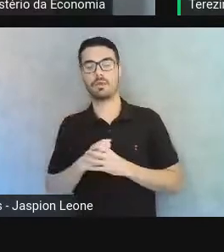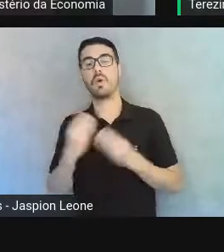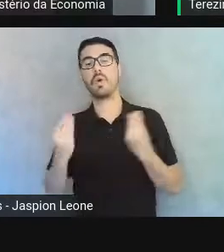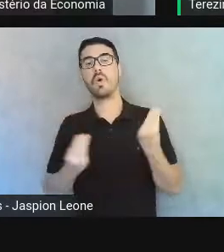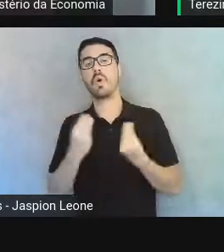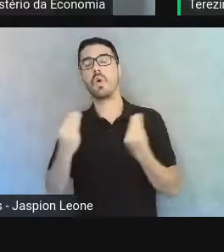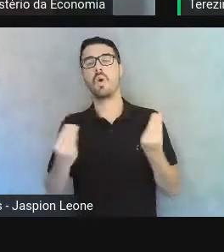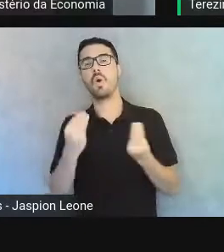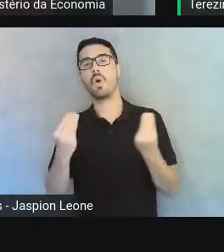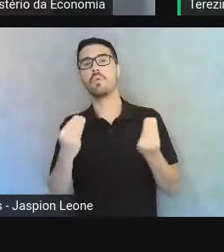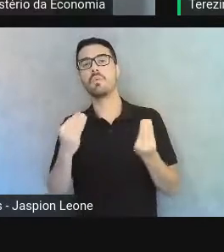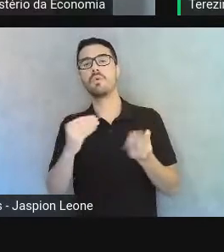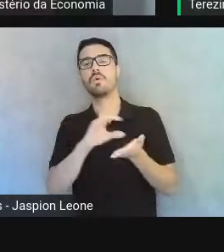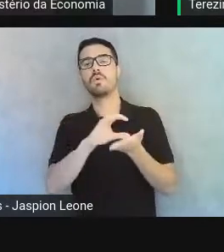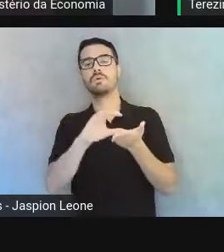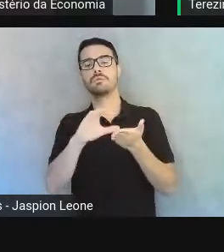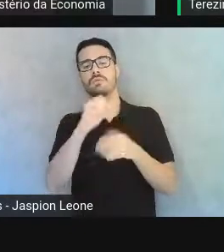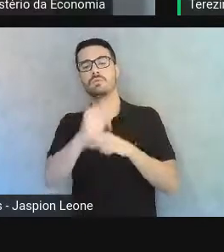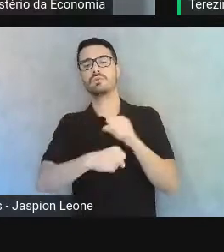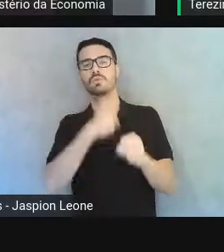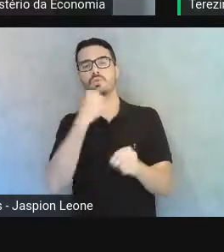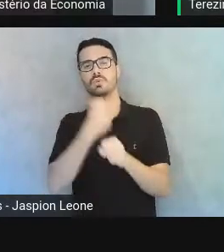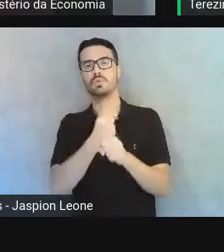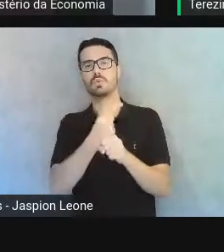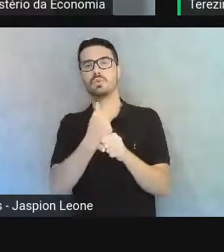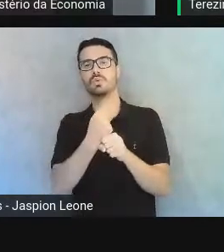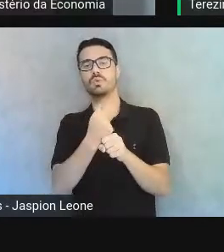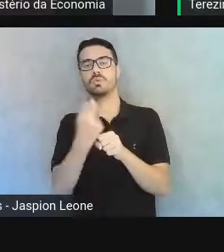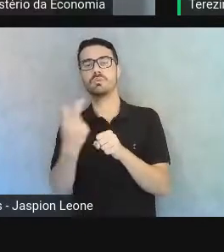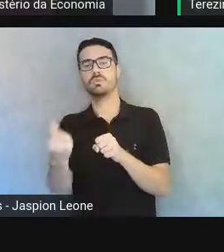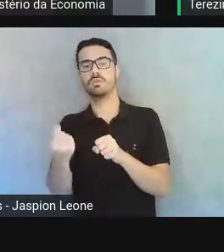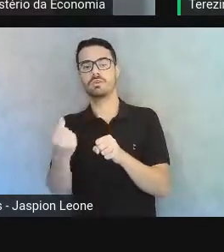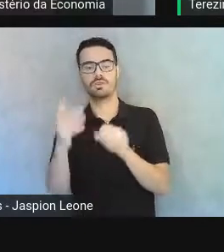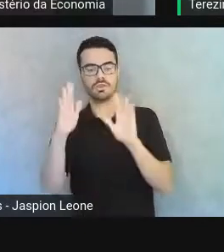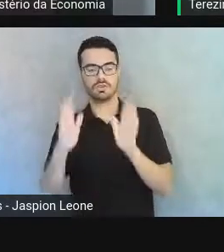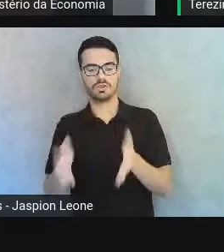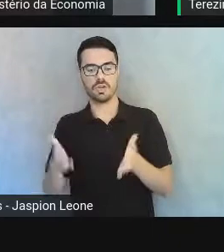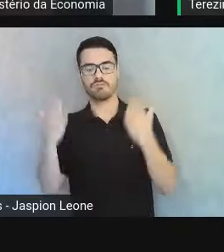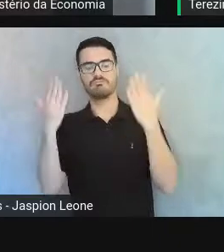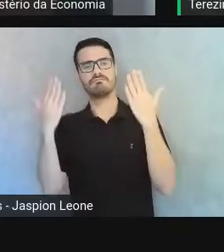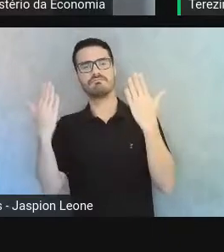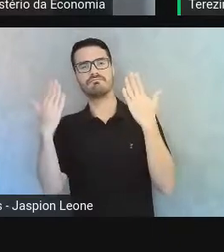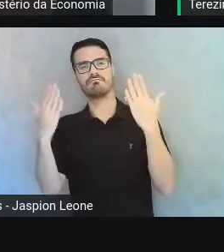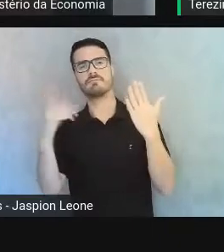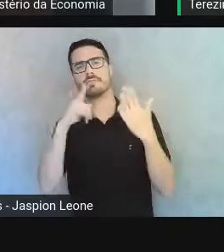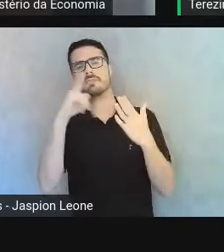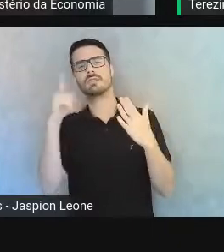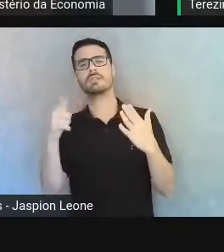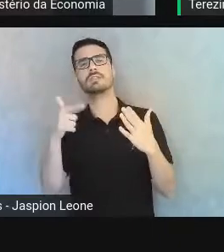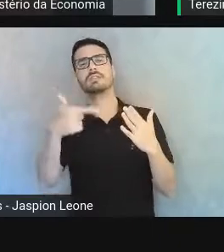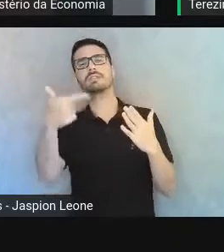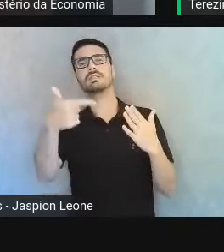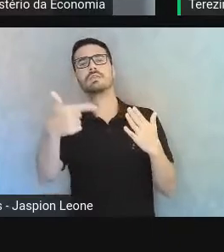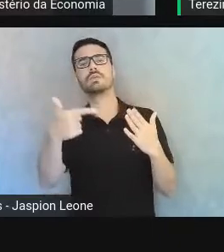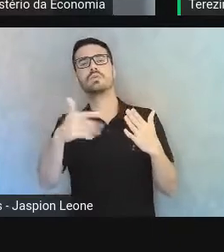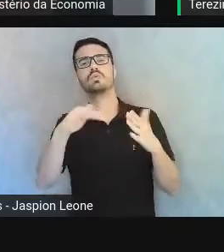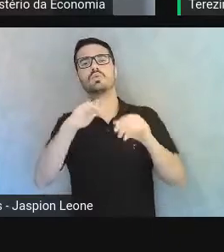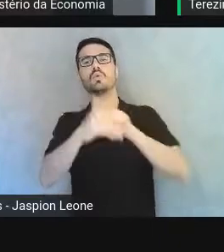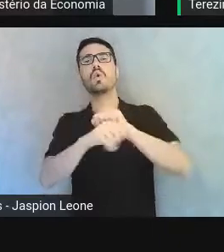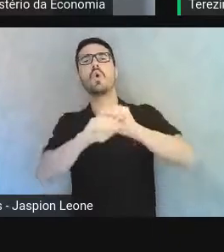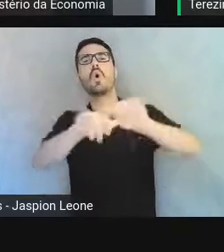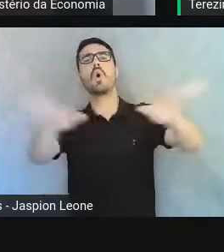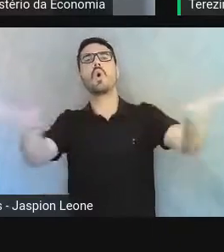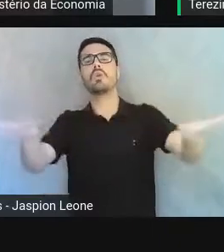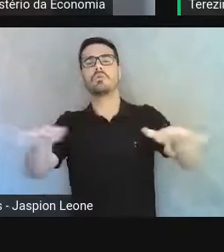para 2020 em relação à segunda onda da pandemia? Se vocês têm notícia de como anda esse